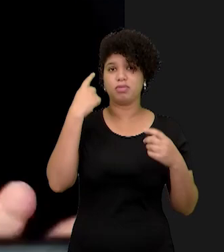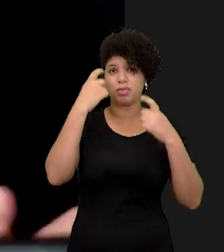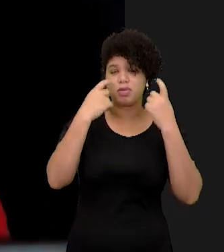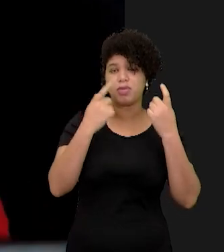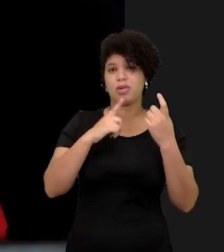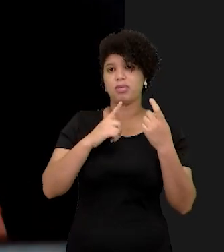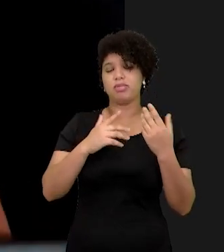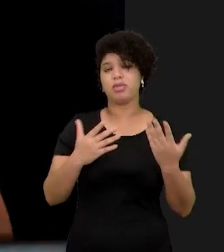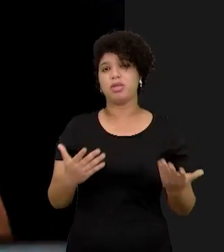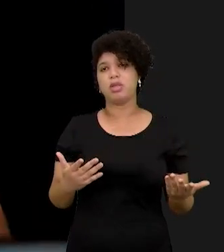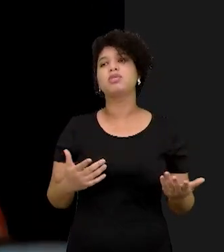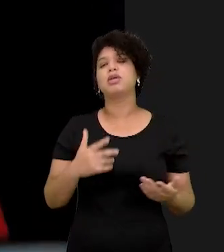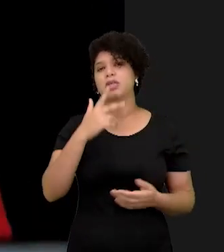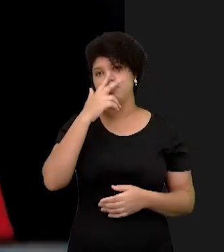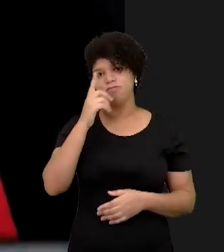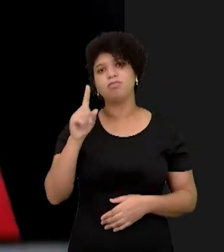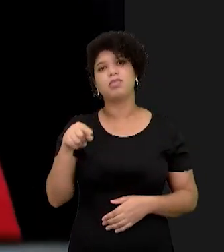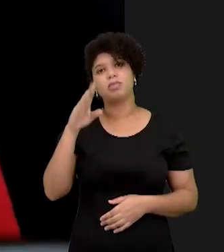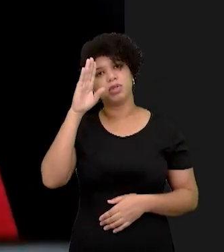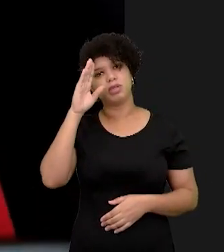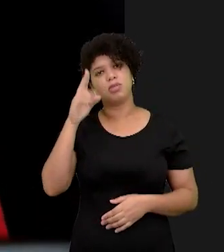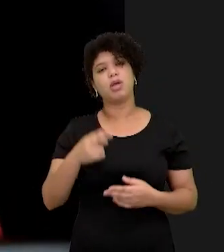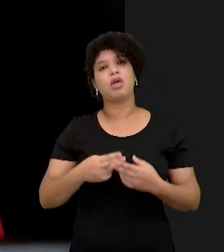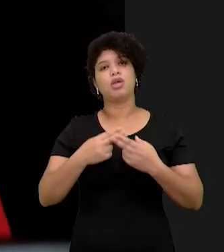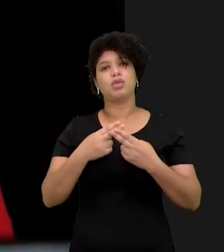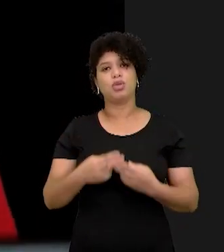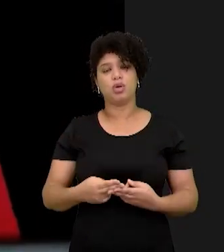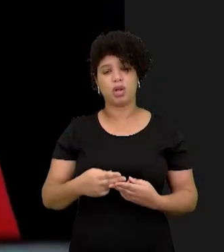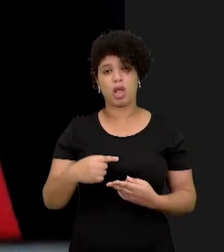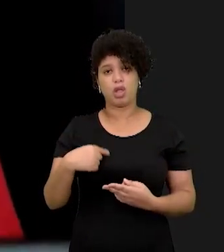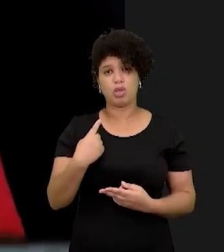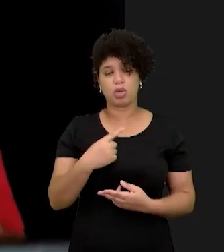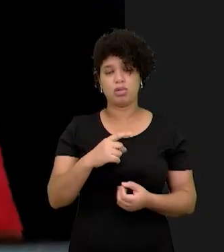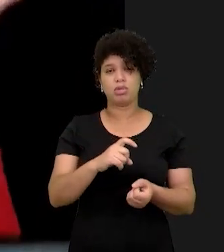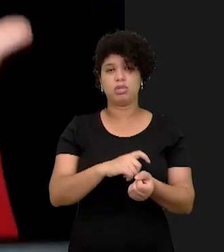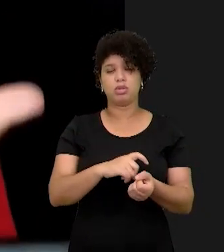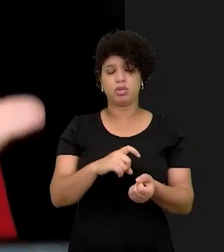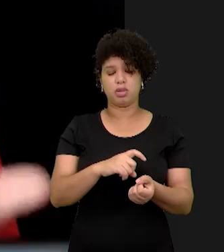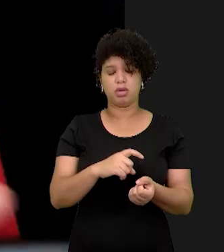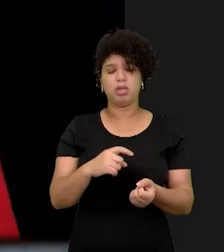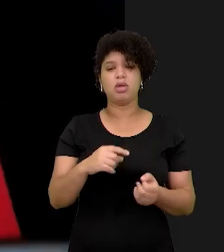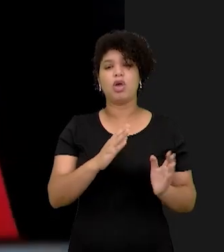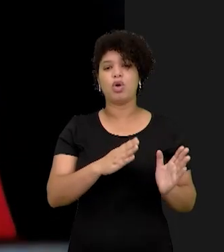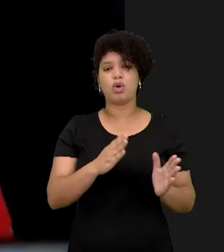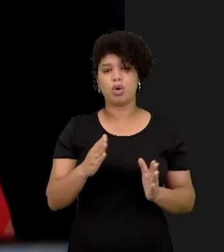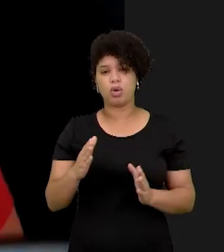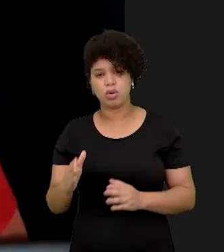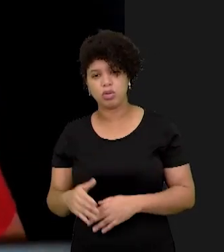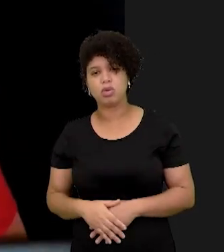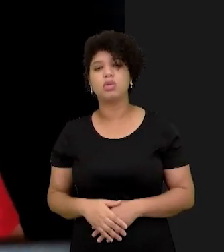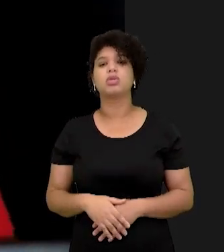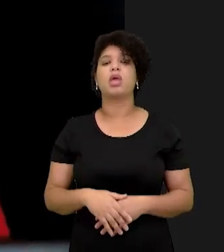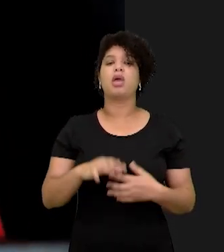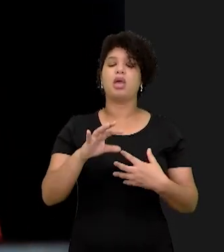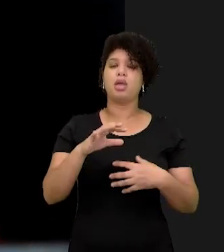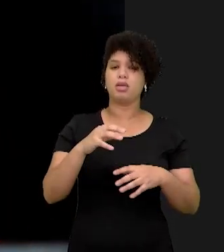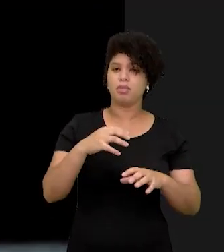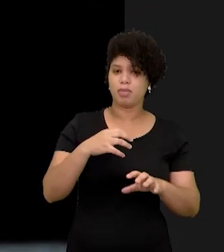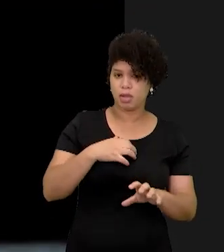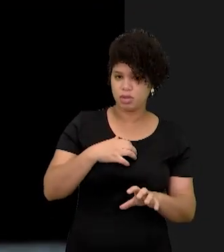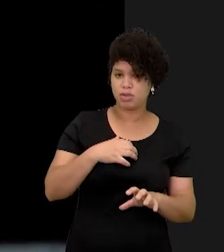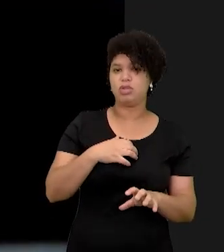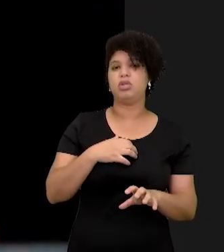Então, eu acho que tolerar o nosso próprio estresse, para que a gente consiga se organizar, para que a gente consiga,